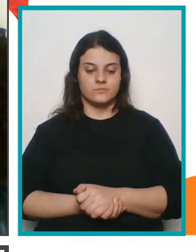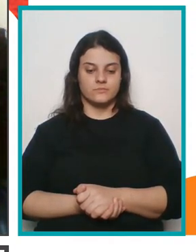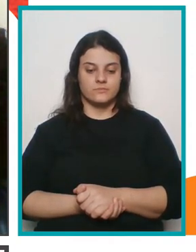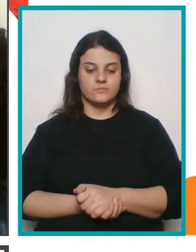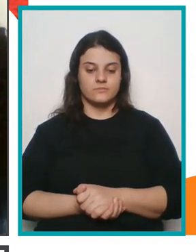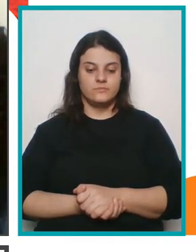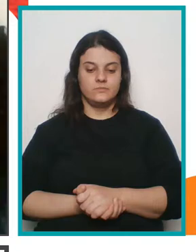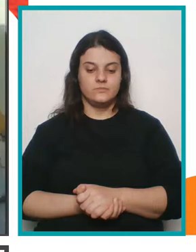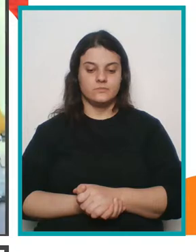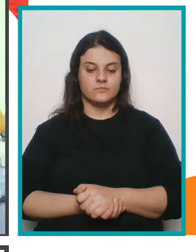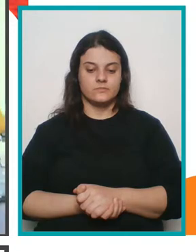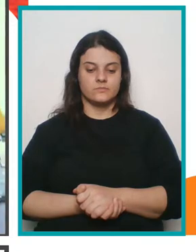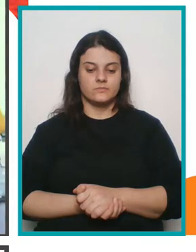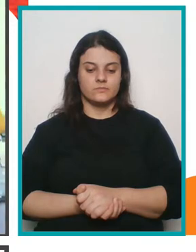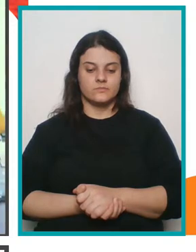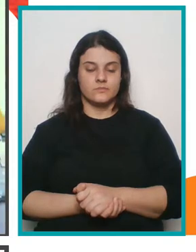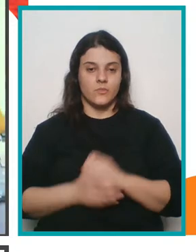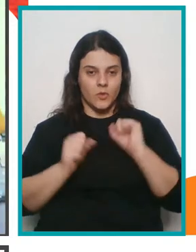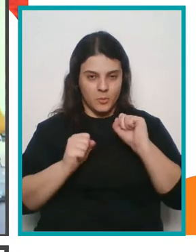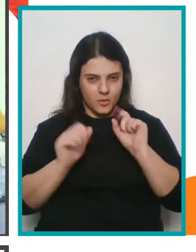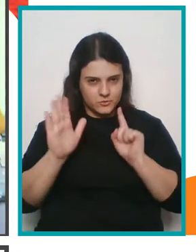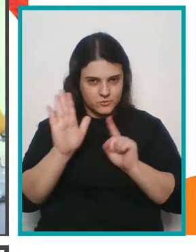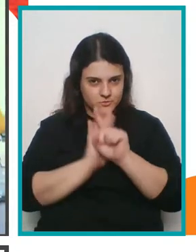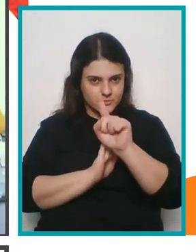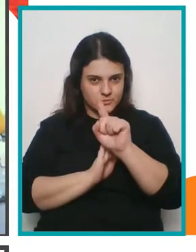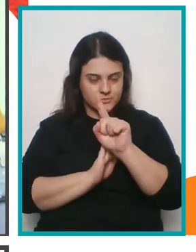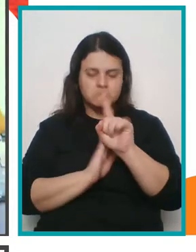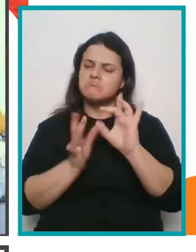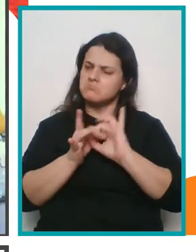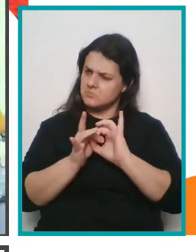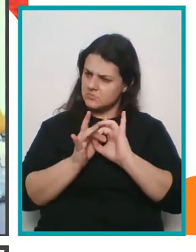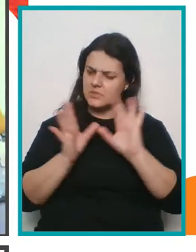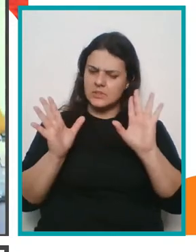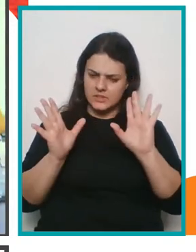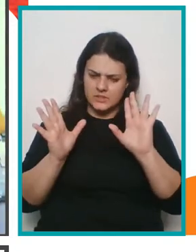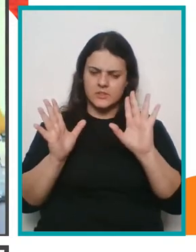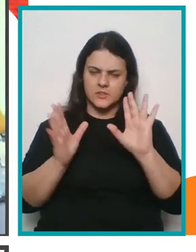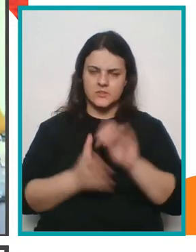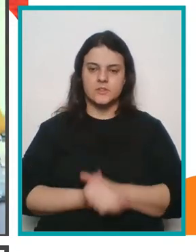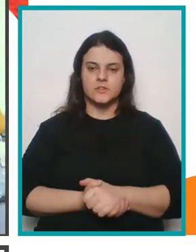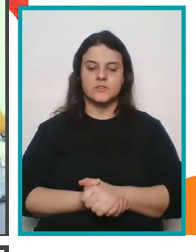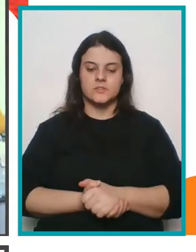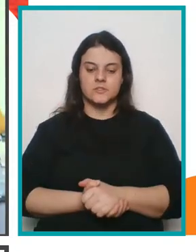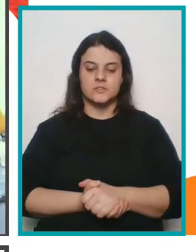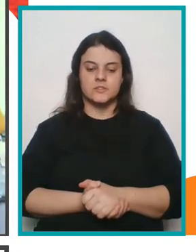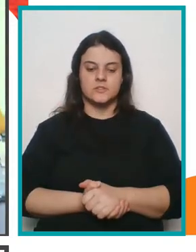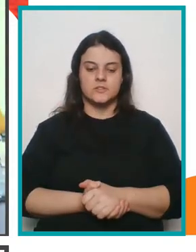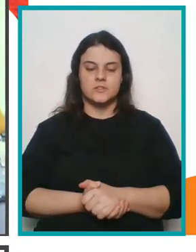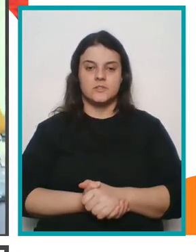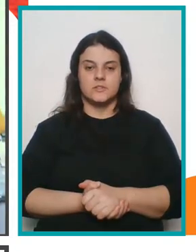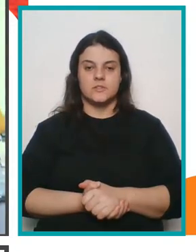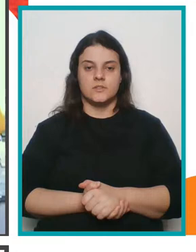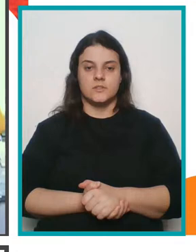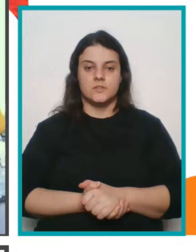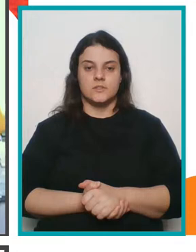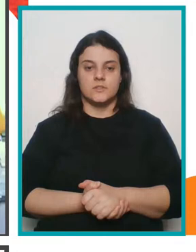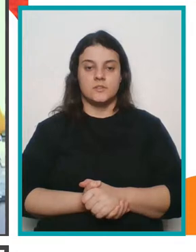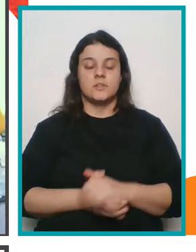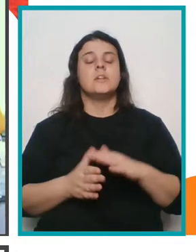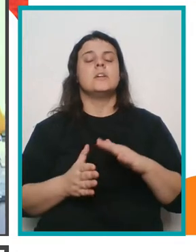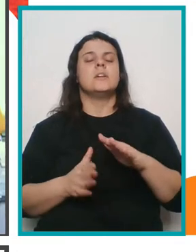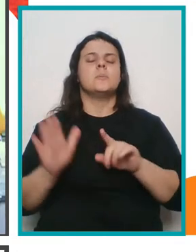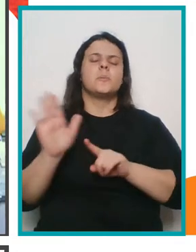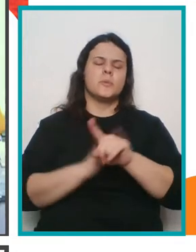Vanessa, eu vi você falando disso, realmente, com certeza, para a gente conseguir qualquer